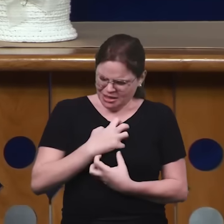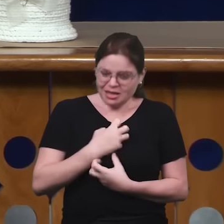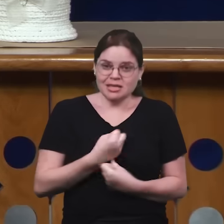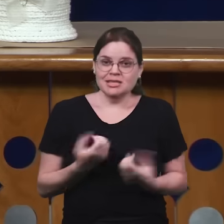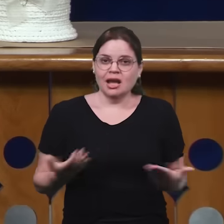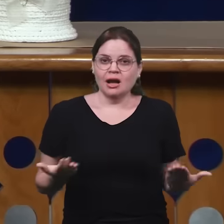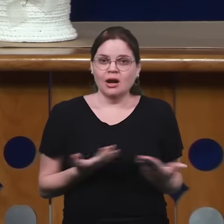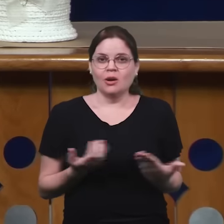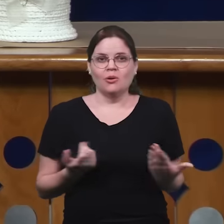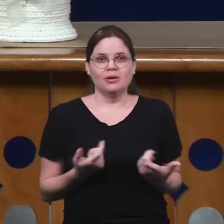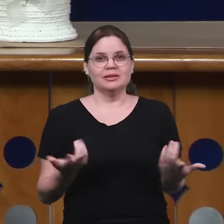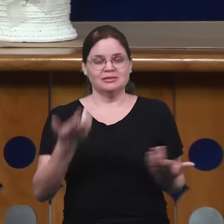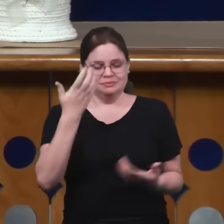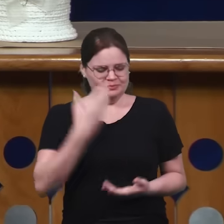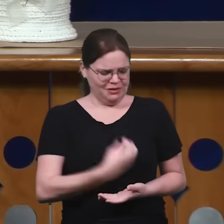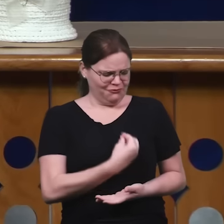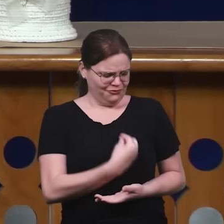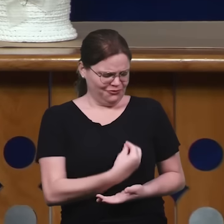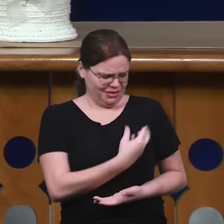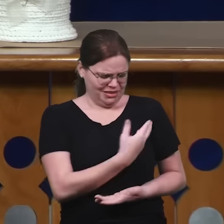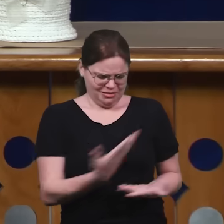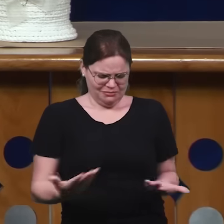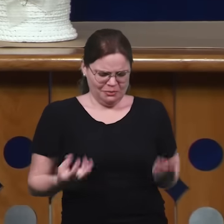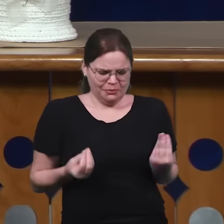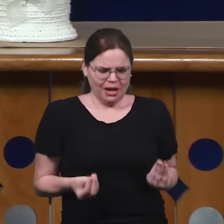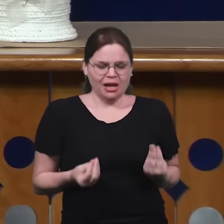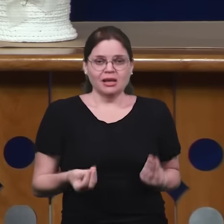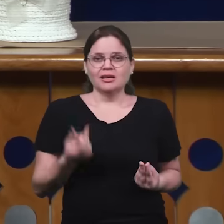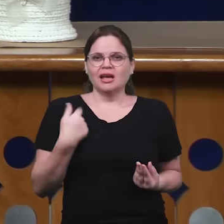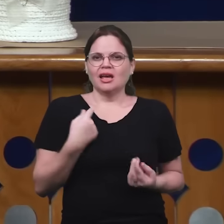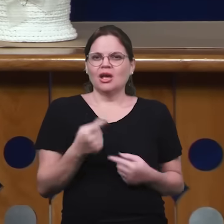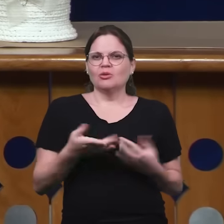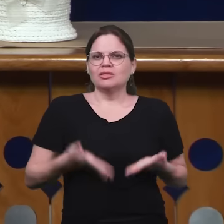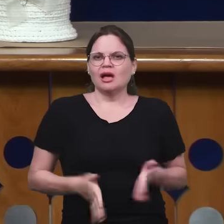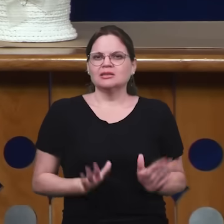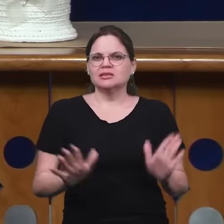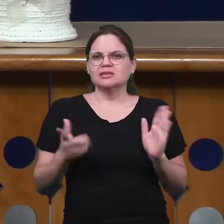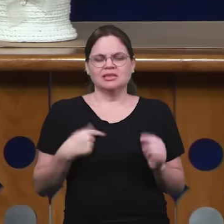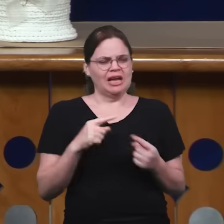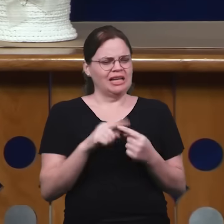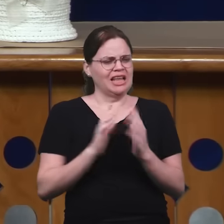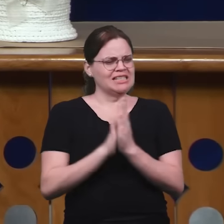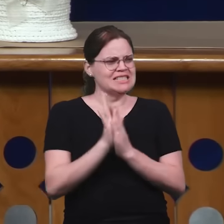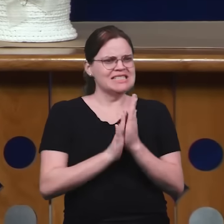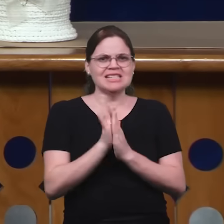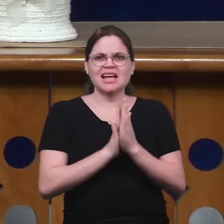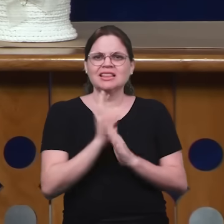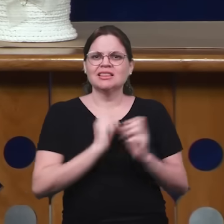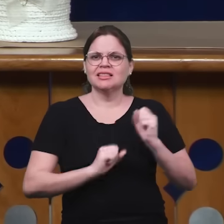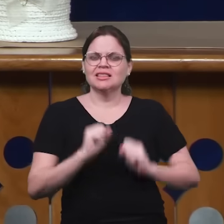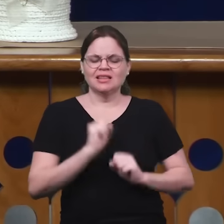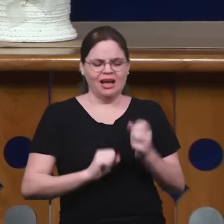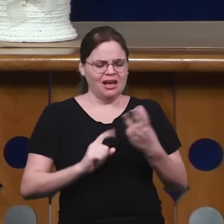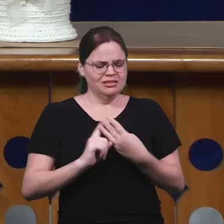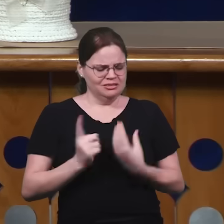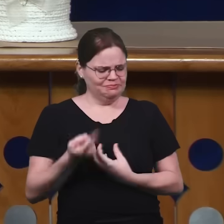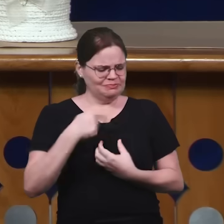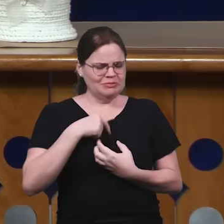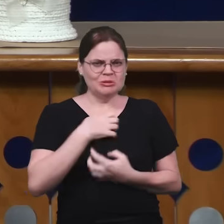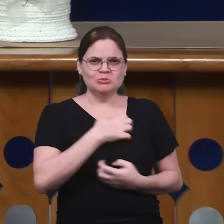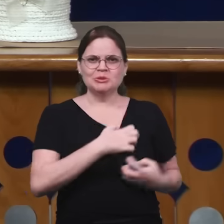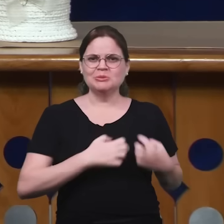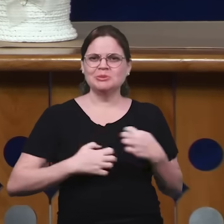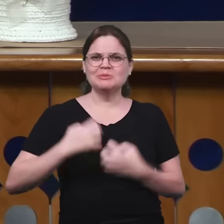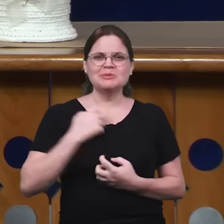nossos dias, né? A crise de entender o propósito, a ansiedade, né? A crise interior, onde o homem